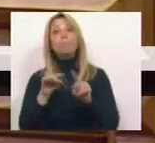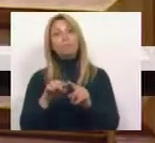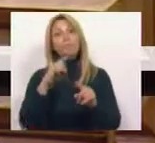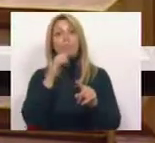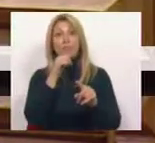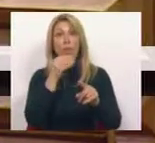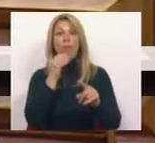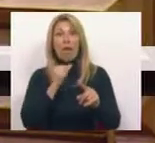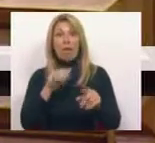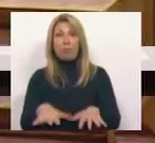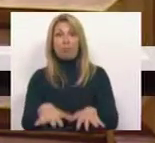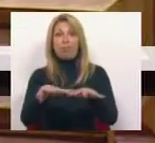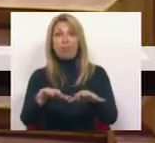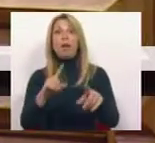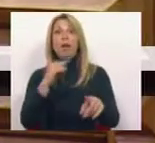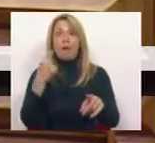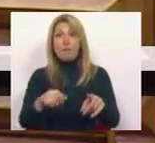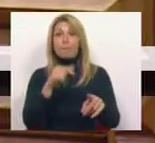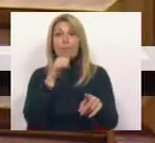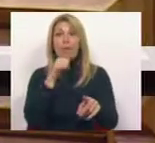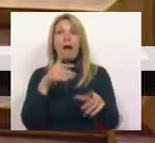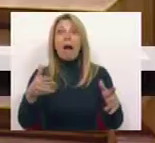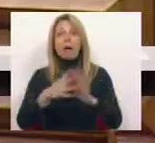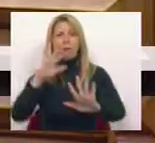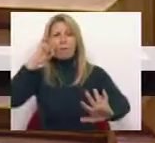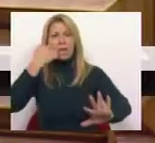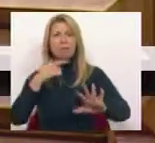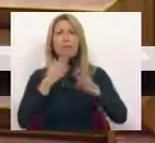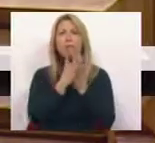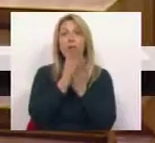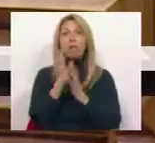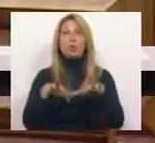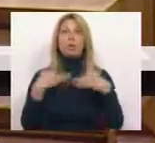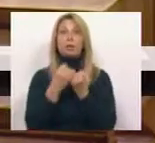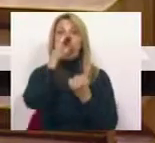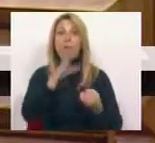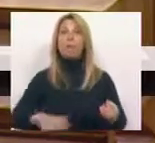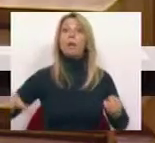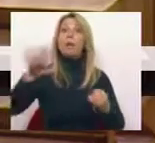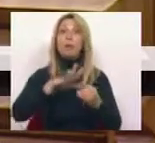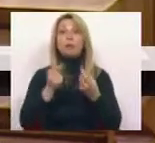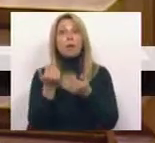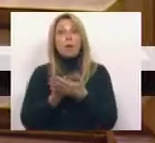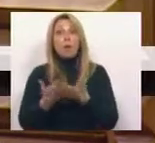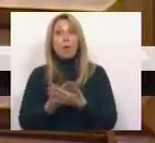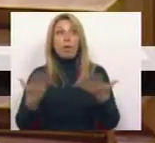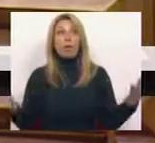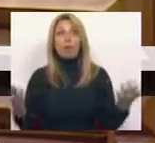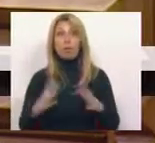da região, afetando negativamente as suas vertentes ambientais, sociais e económicas. É por isso, por